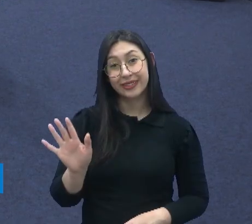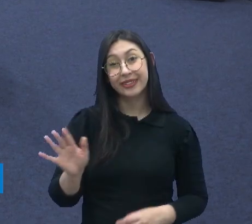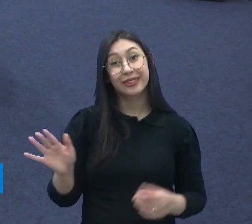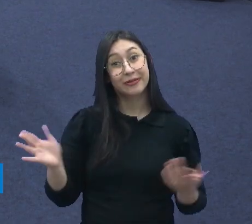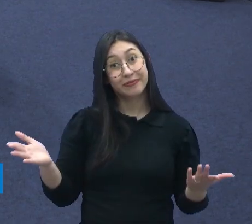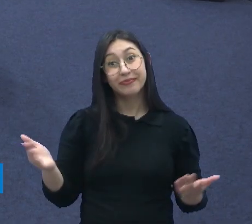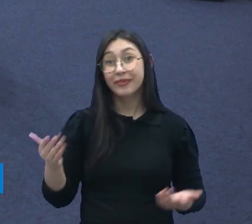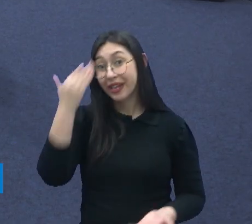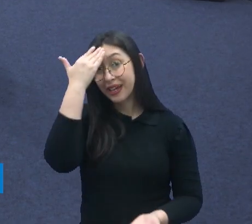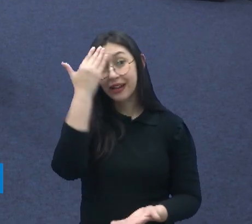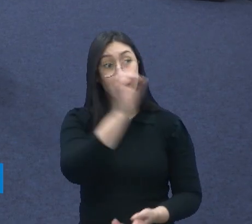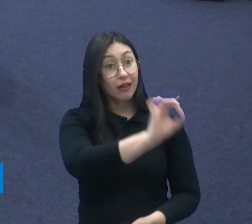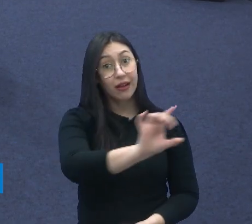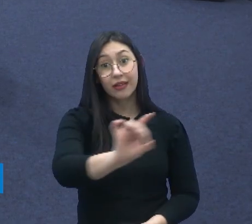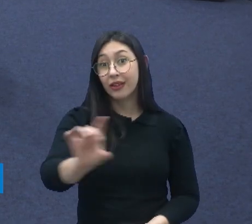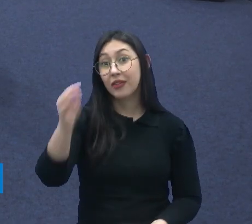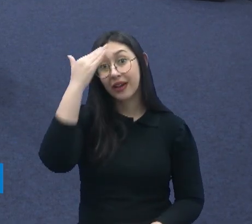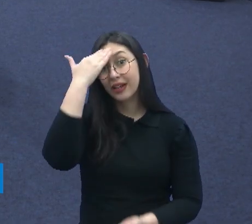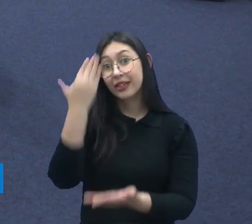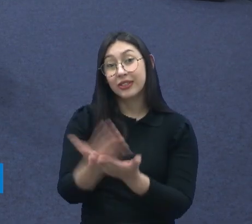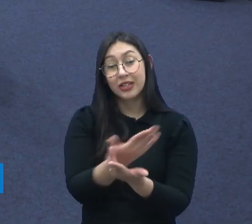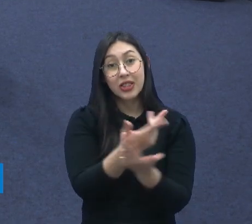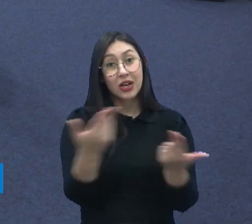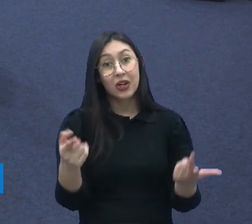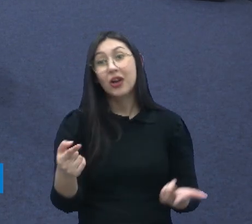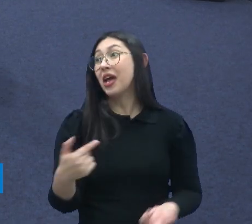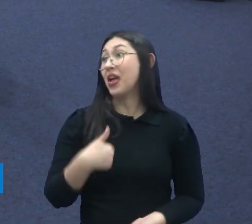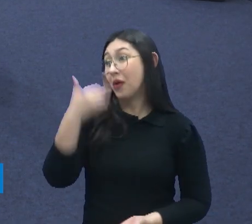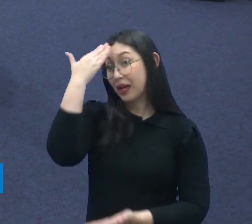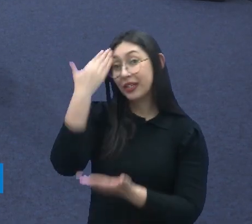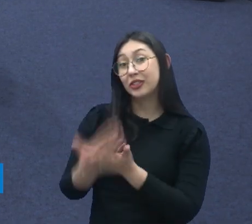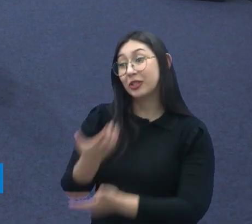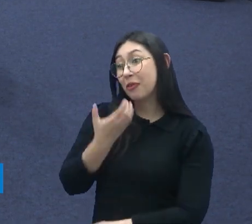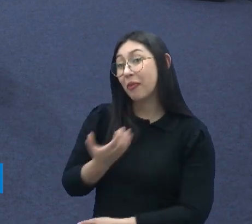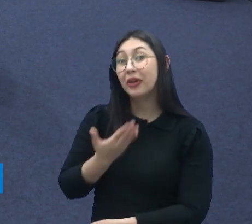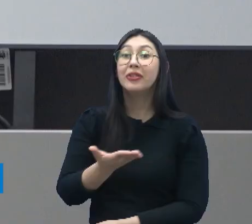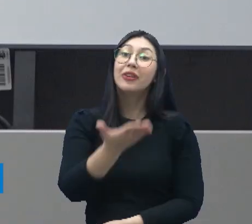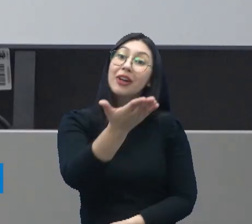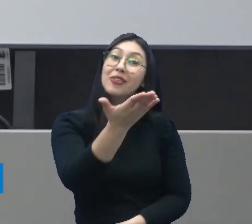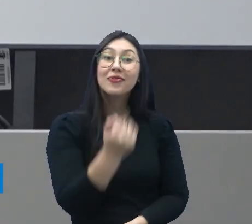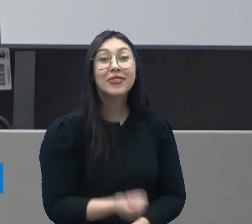acredita no que quer, né? Eu acredito em Papai Noel, você acredita em Coelhinho da Páscoa e está tudo certo.